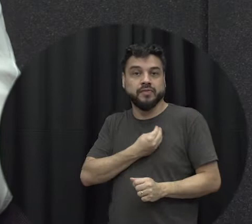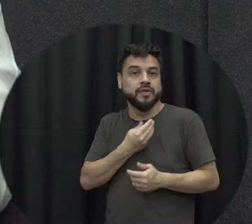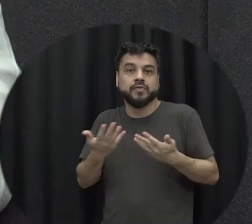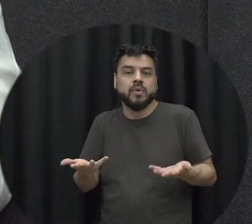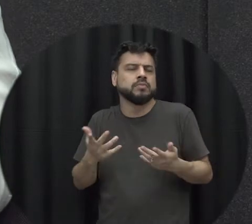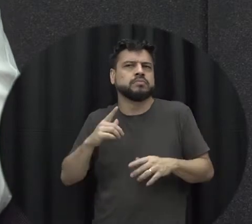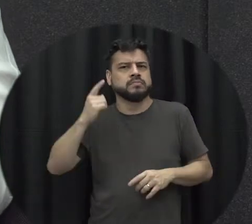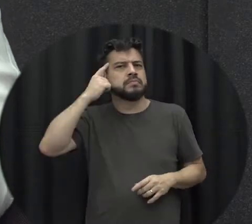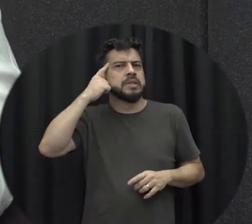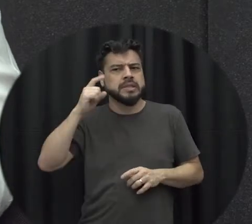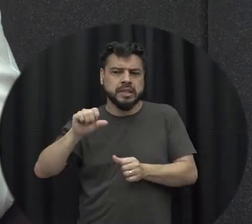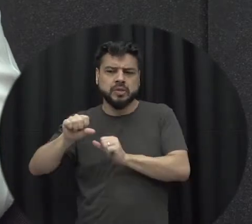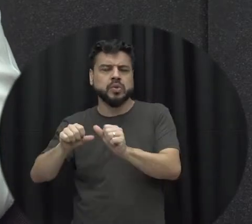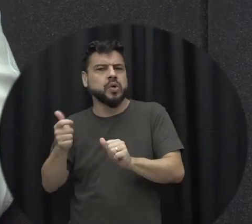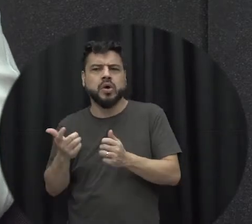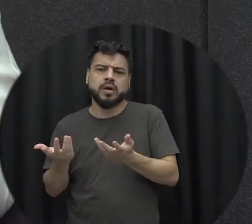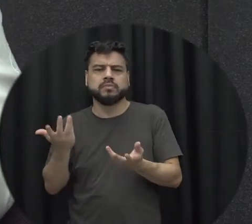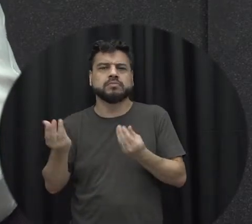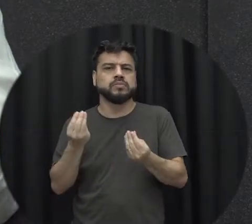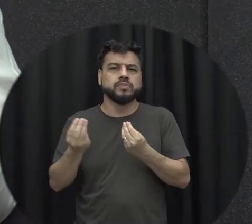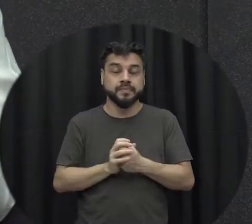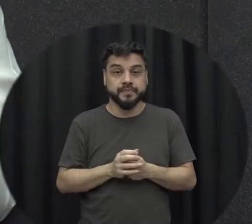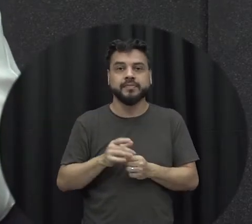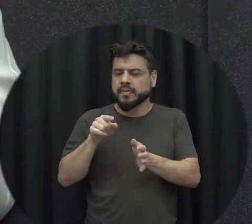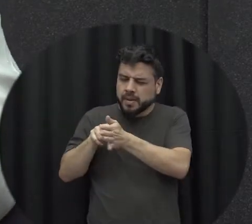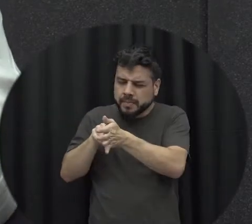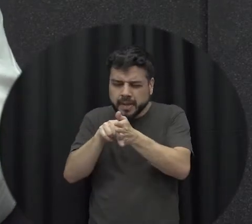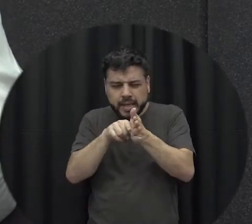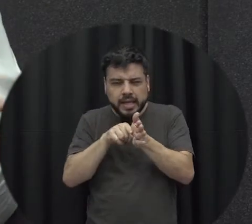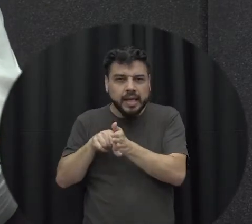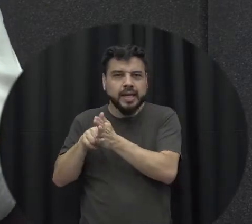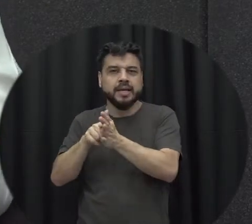assim. E aí a gente viu, estudando a